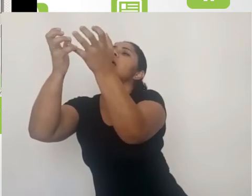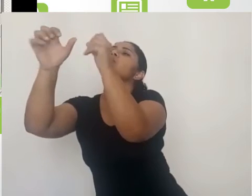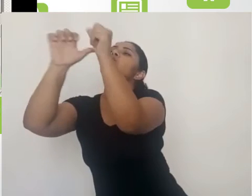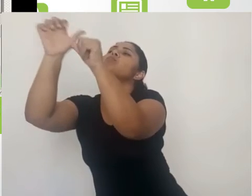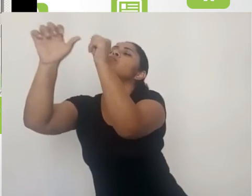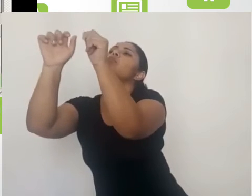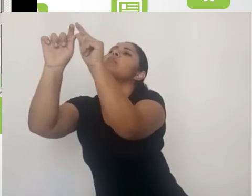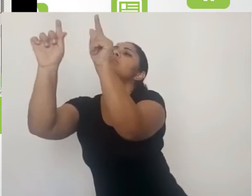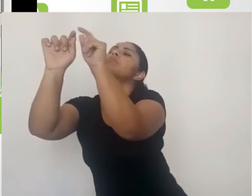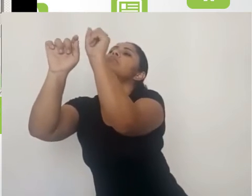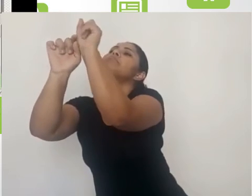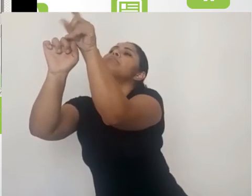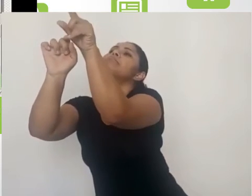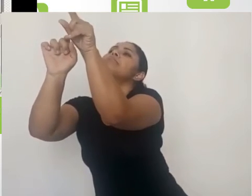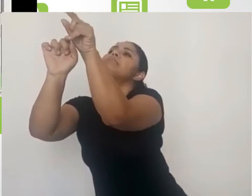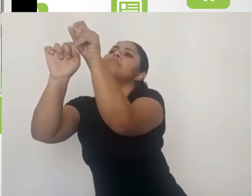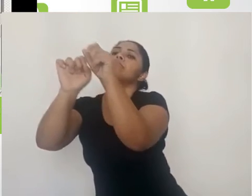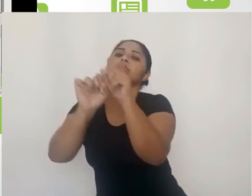Alterar o seu tamanho.